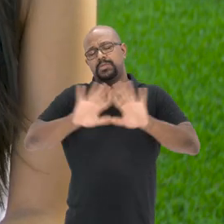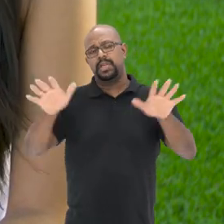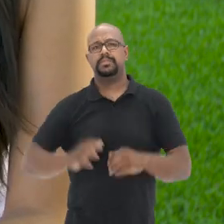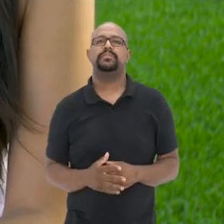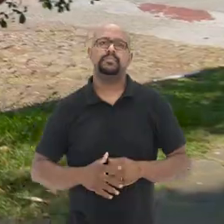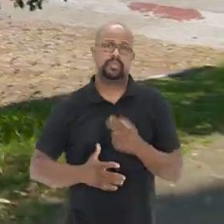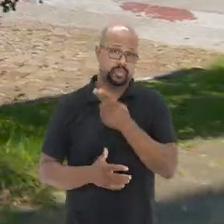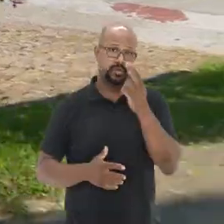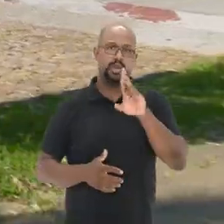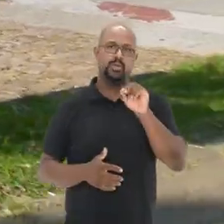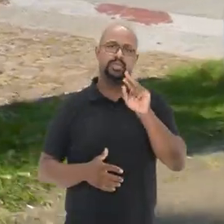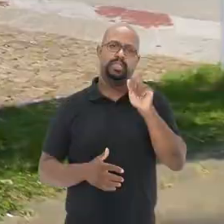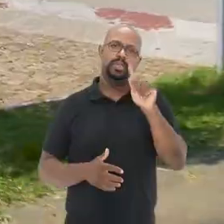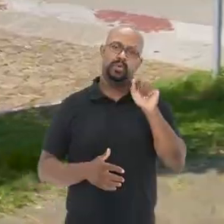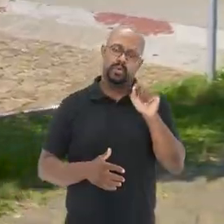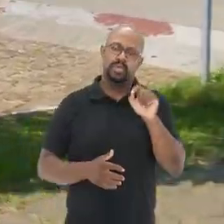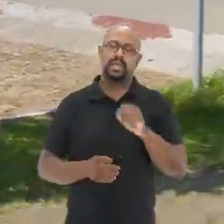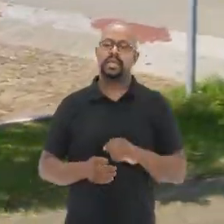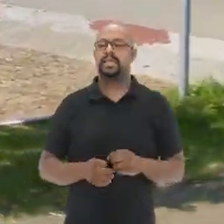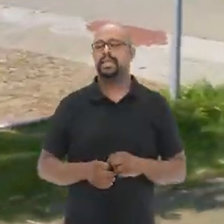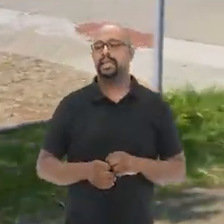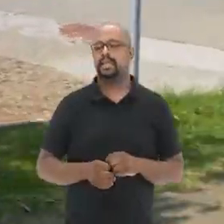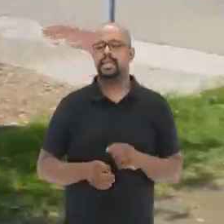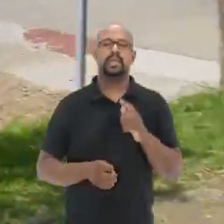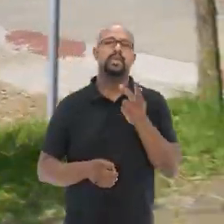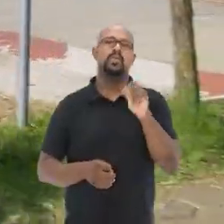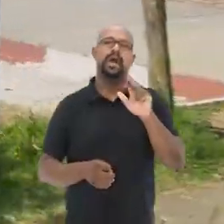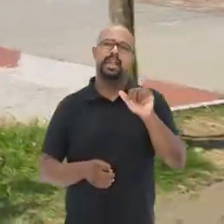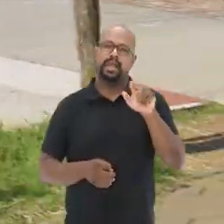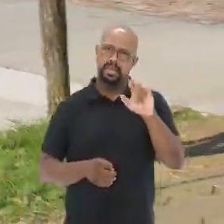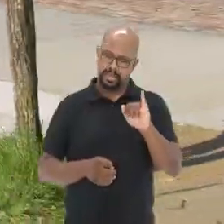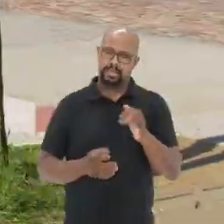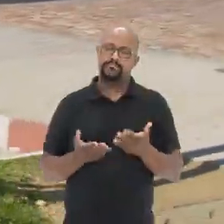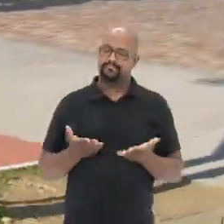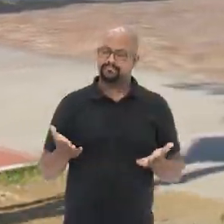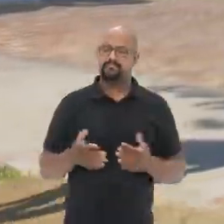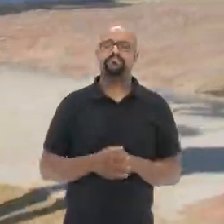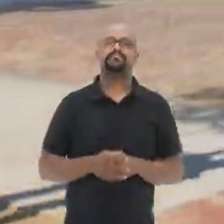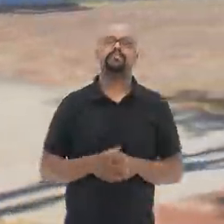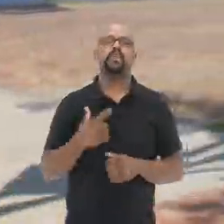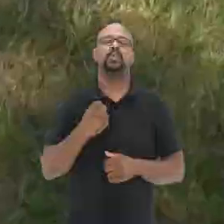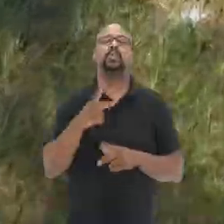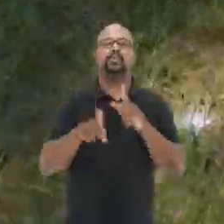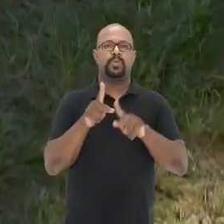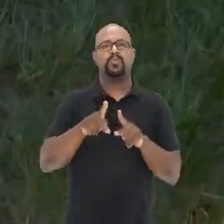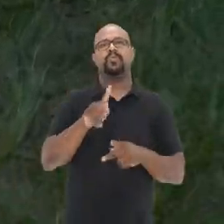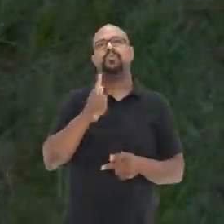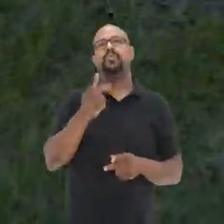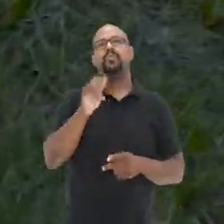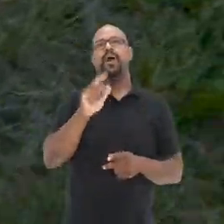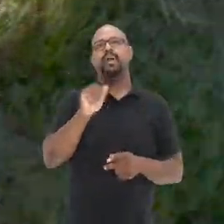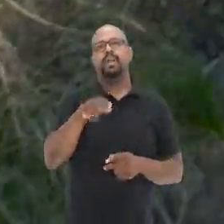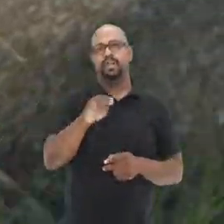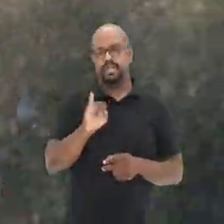aceitar. Meu nome é Rodrigo Mariano, em Guarani meu nome é Caraíta Taindu, e eu sou do povo